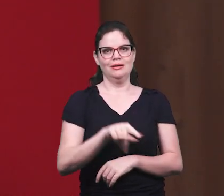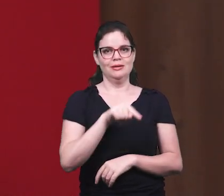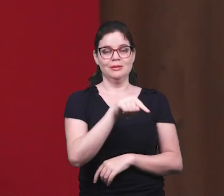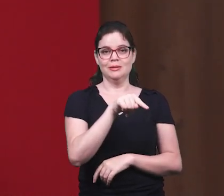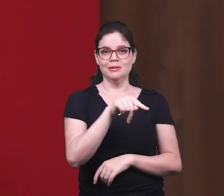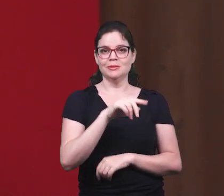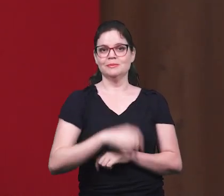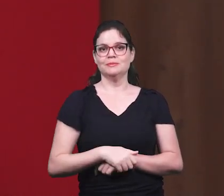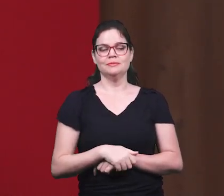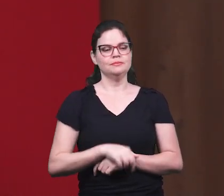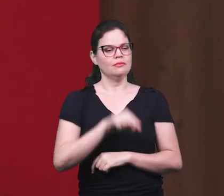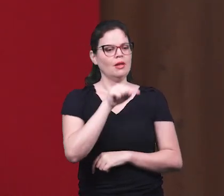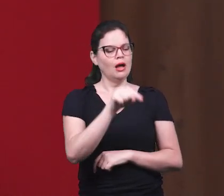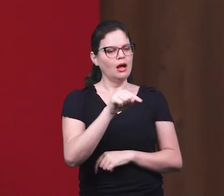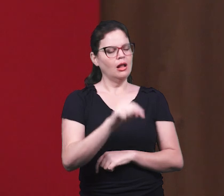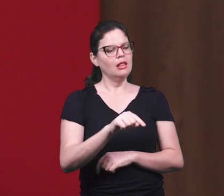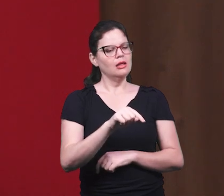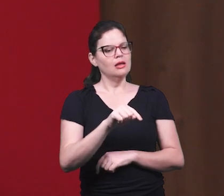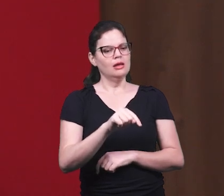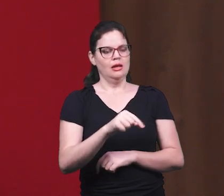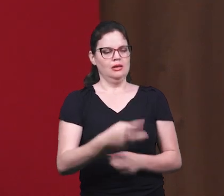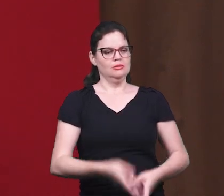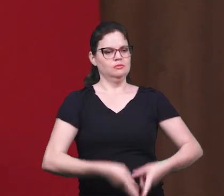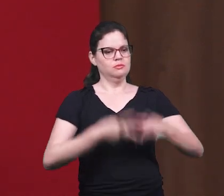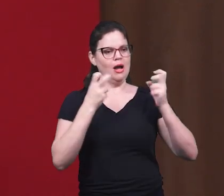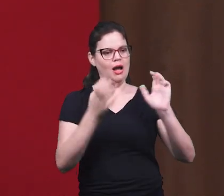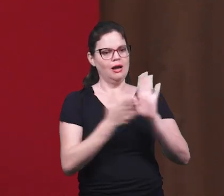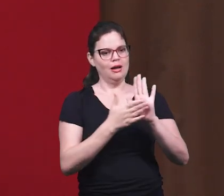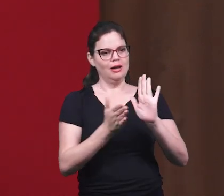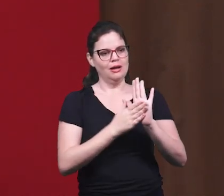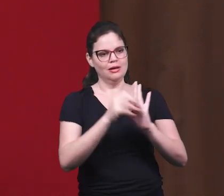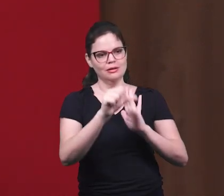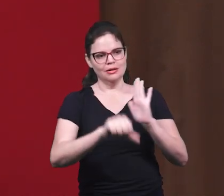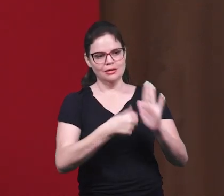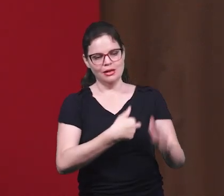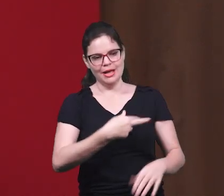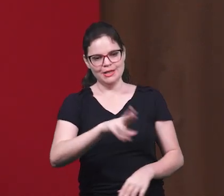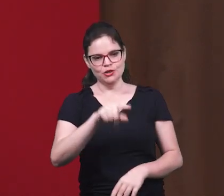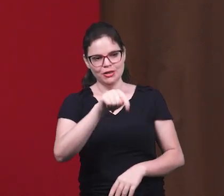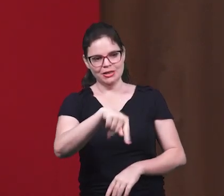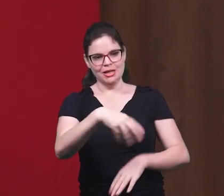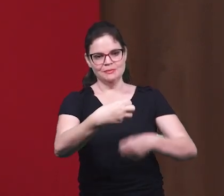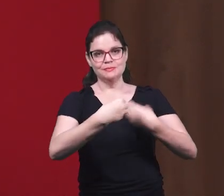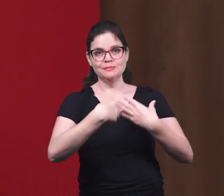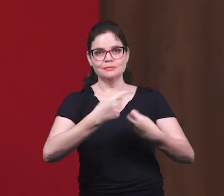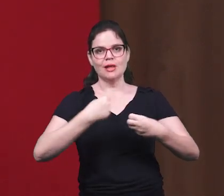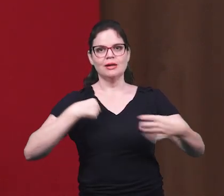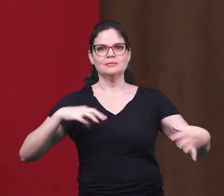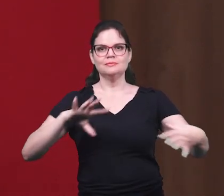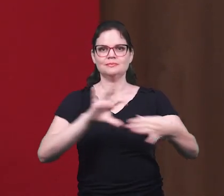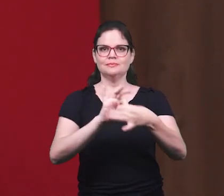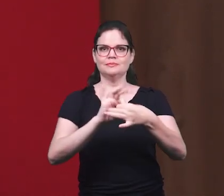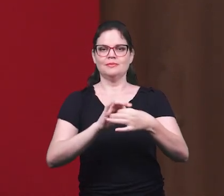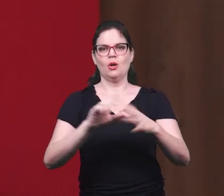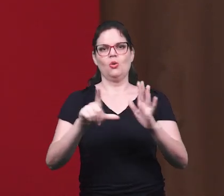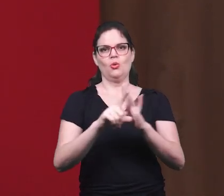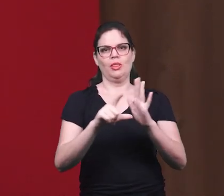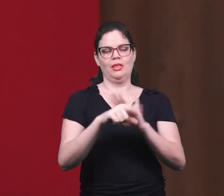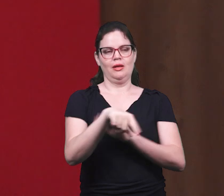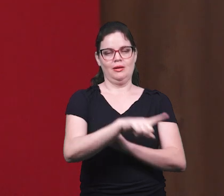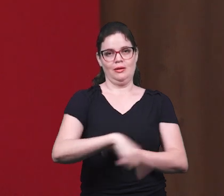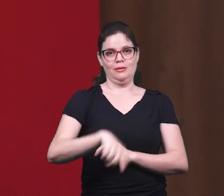aceitam. Então os valdenses passaram a se associar ao ensino